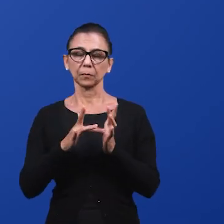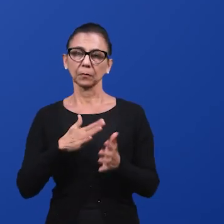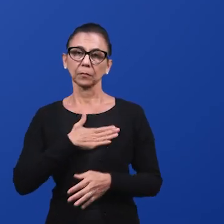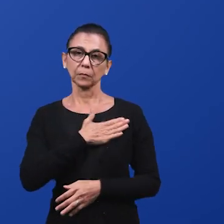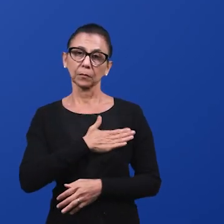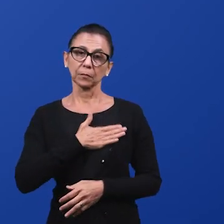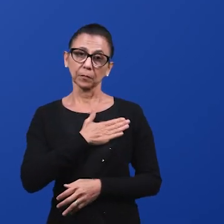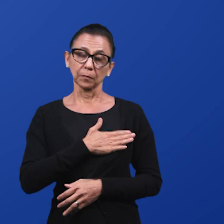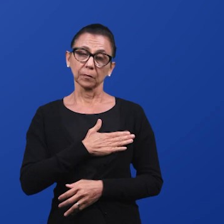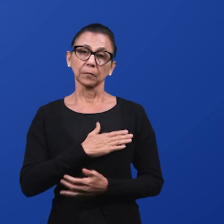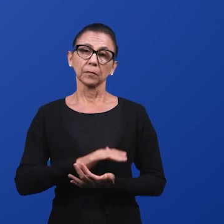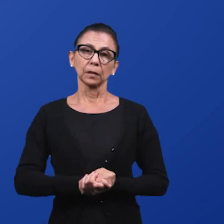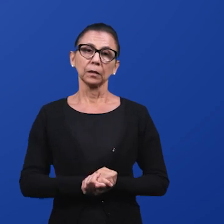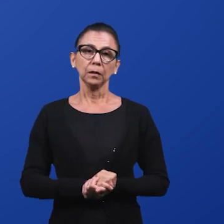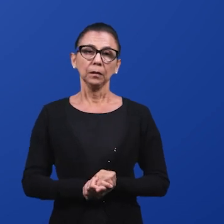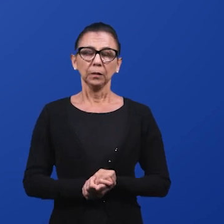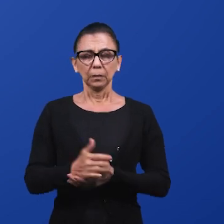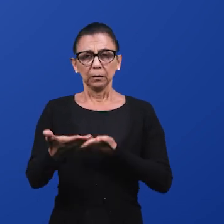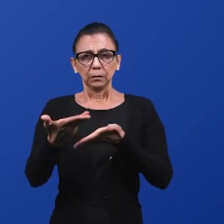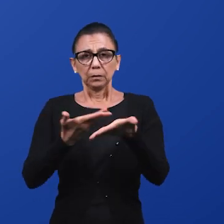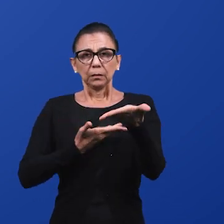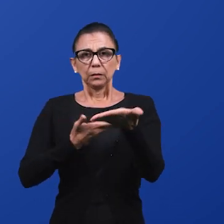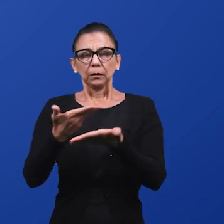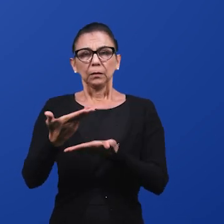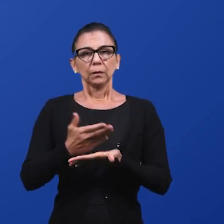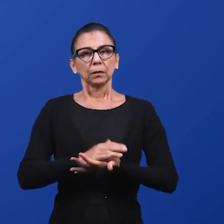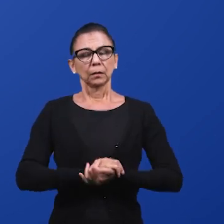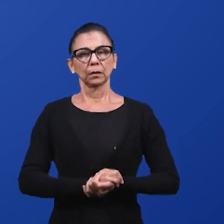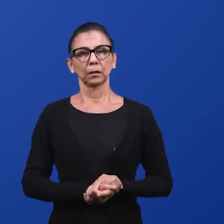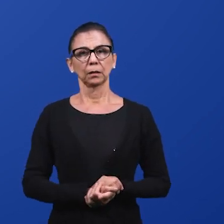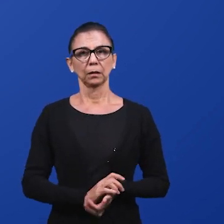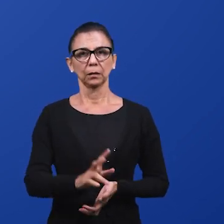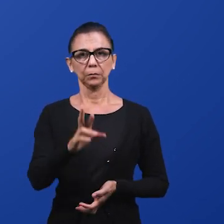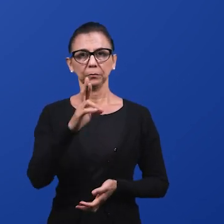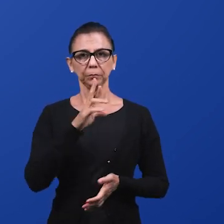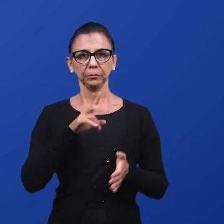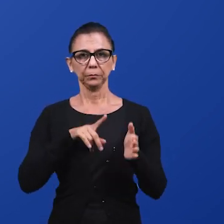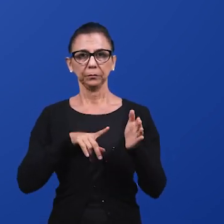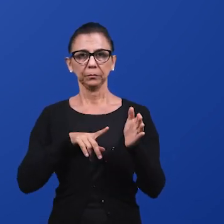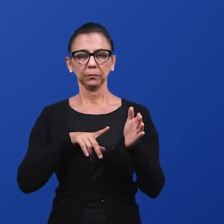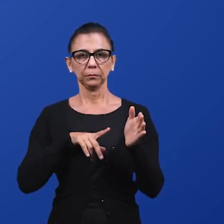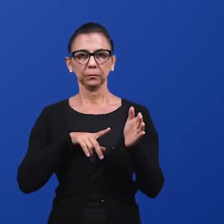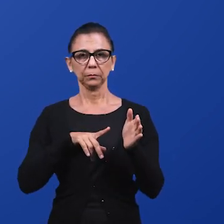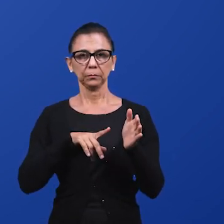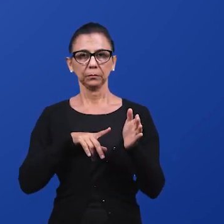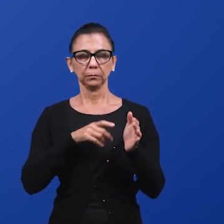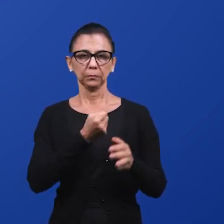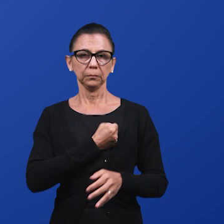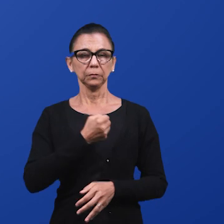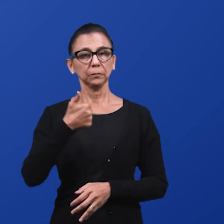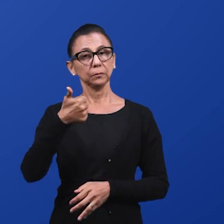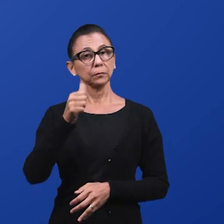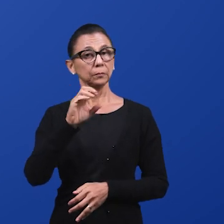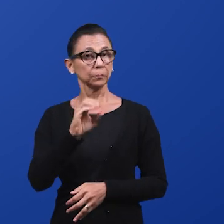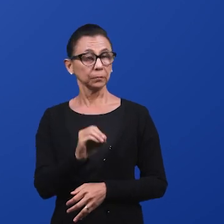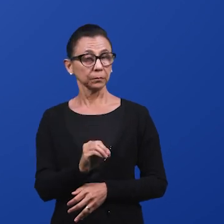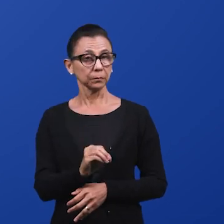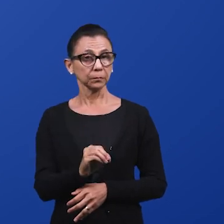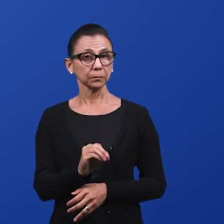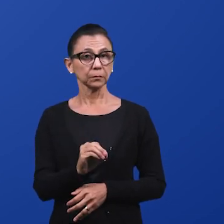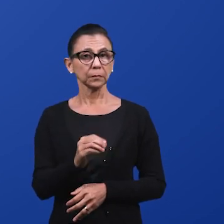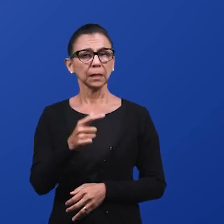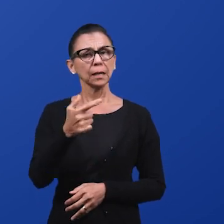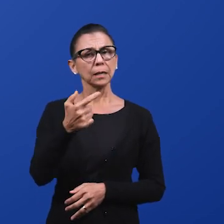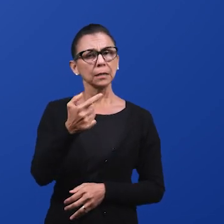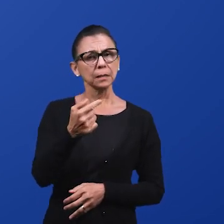paz do Senhor Jesus. Gostaríamos de deixar a nossa contribuição com a resposta da pergunta de número 10, que diz: